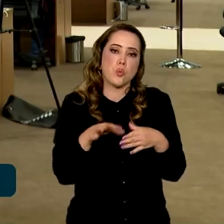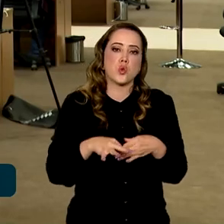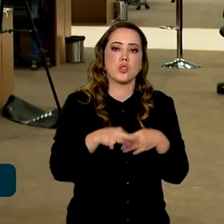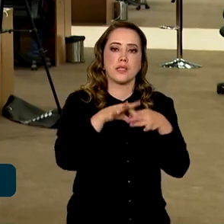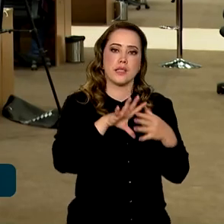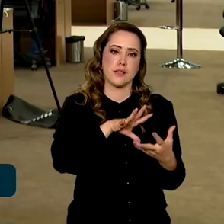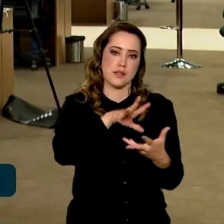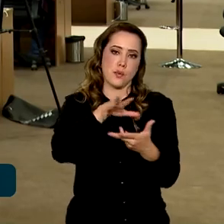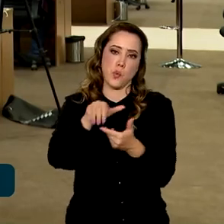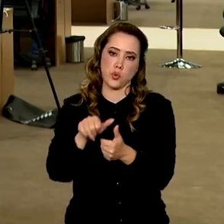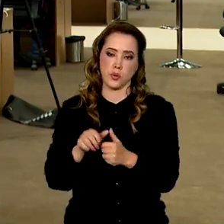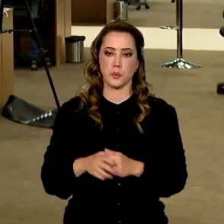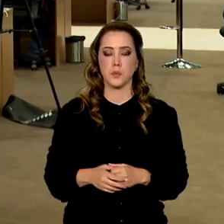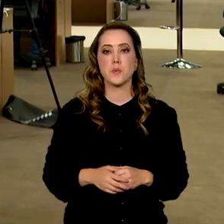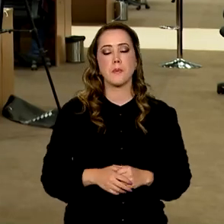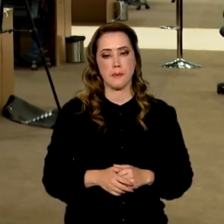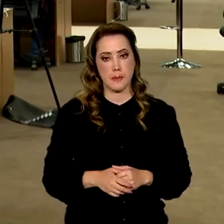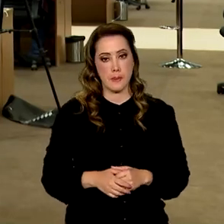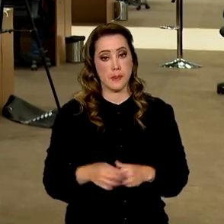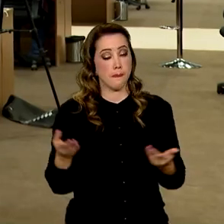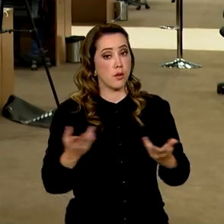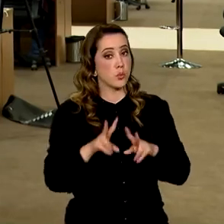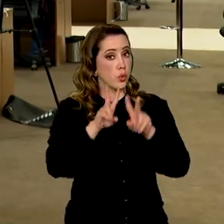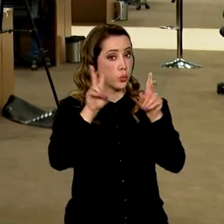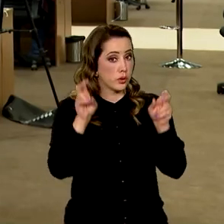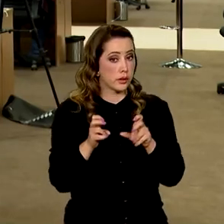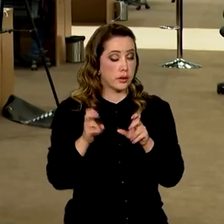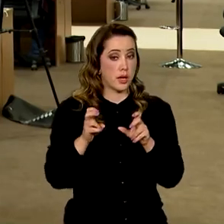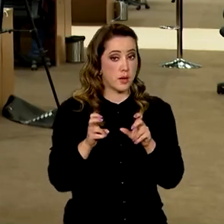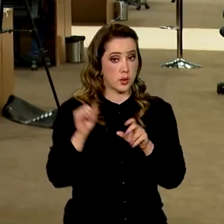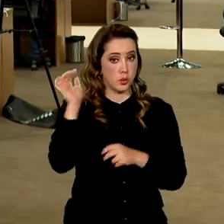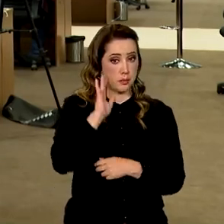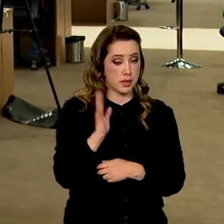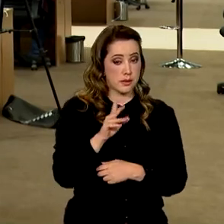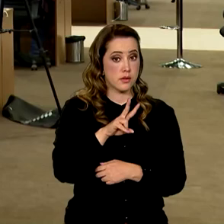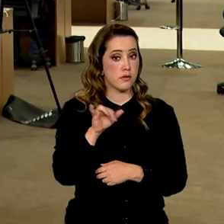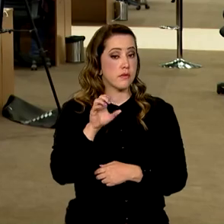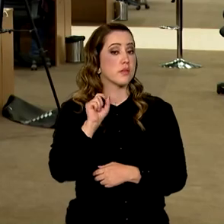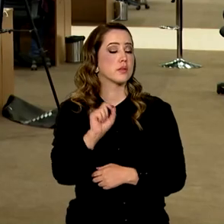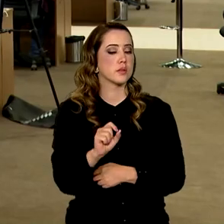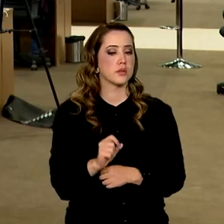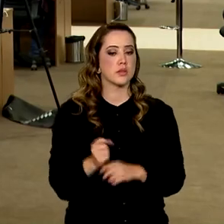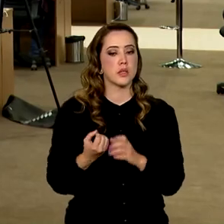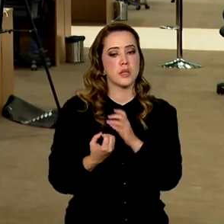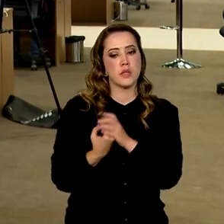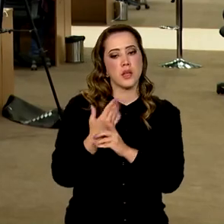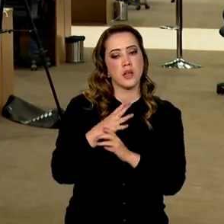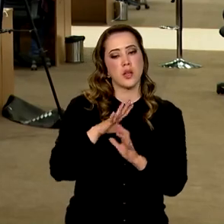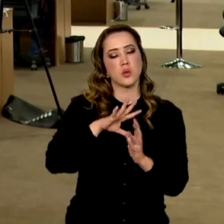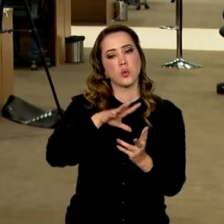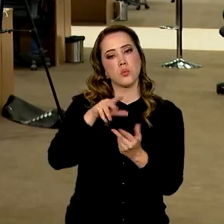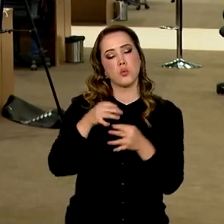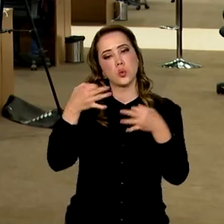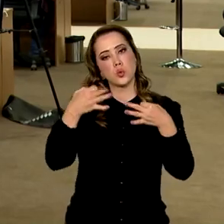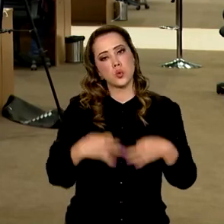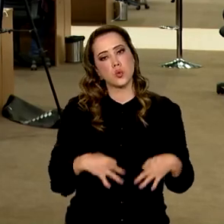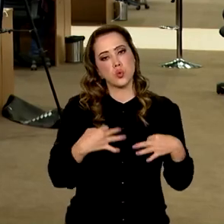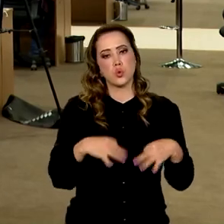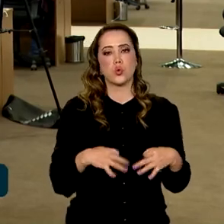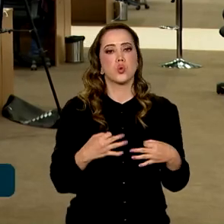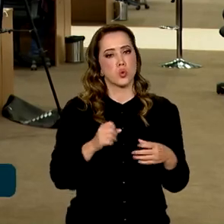o presidente Lula, o lema do mandato brasileiro no G20 será Construindo um Mundo Justo e um